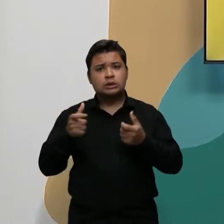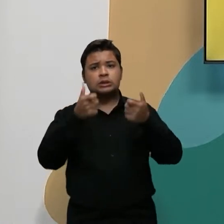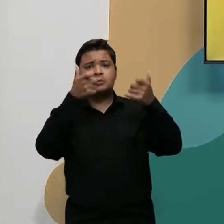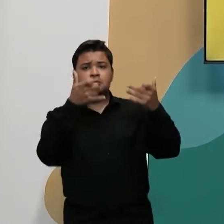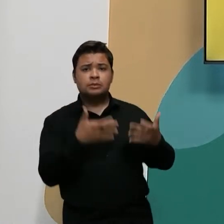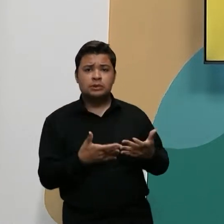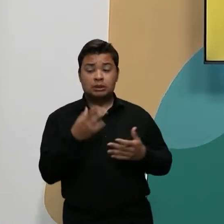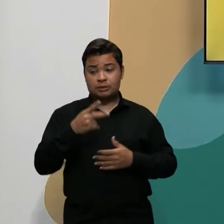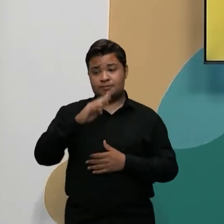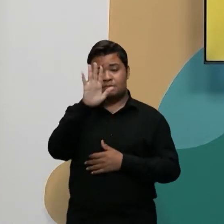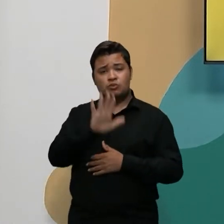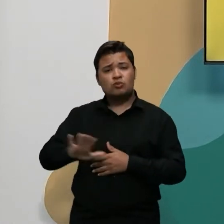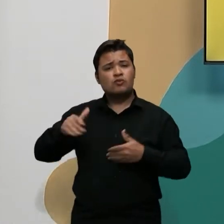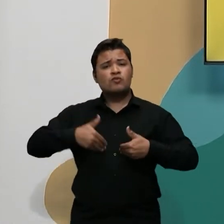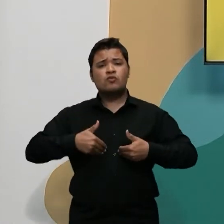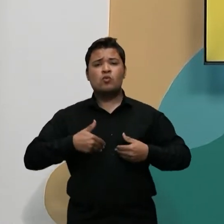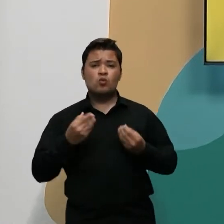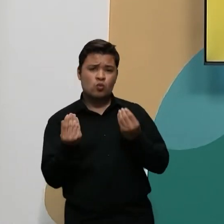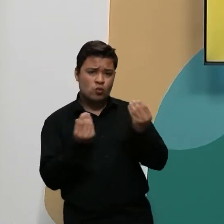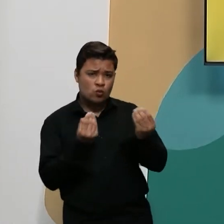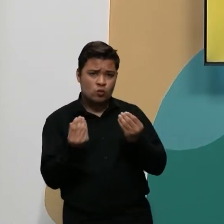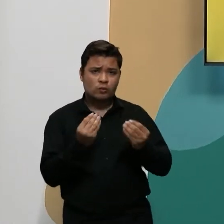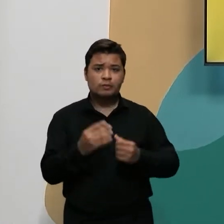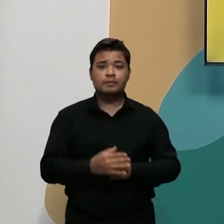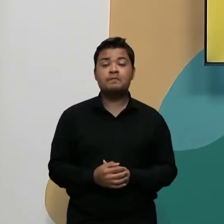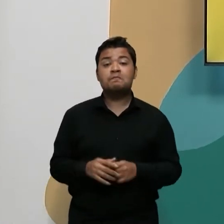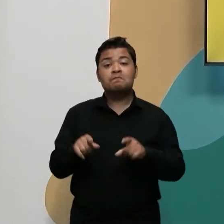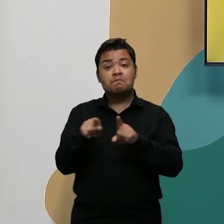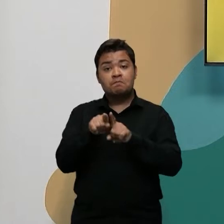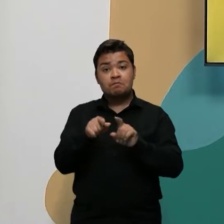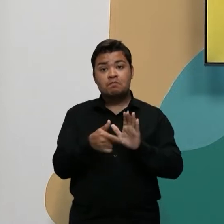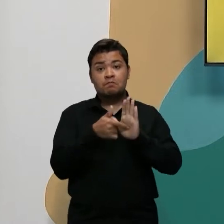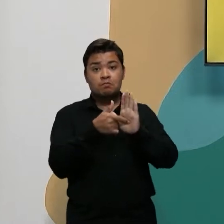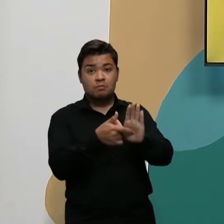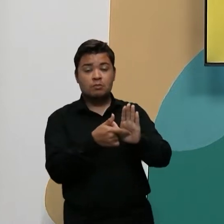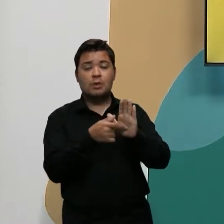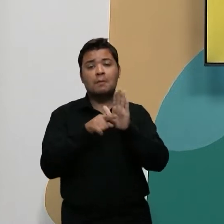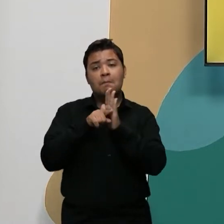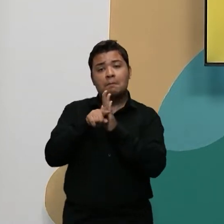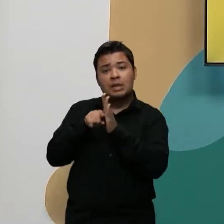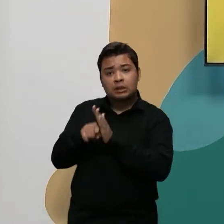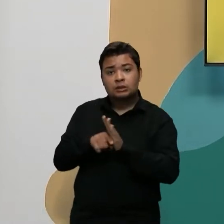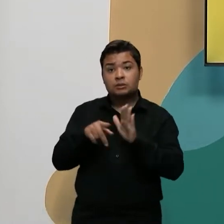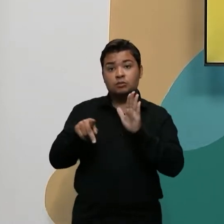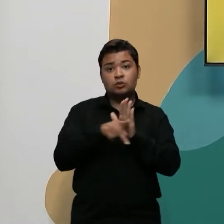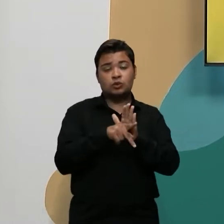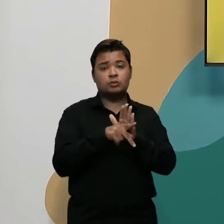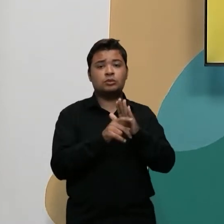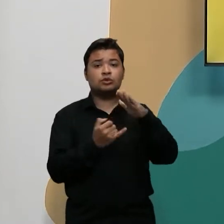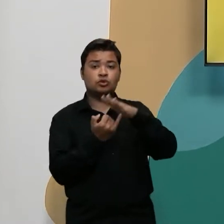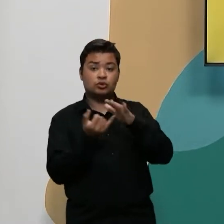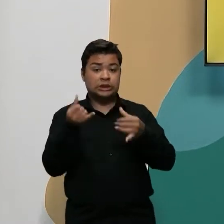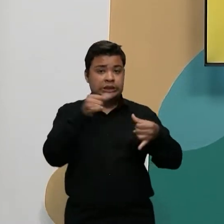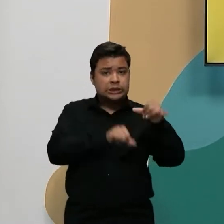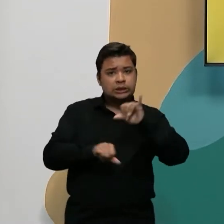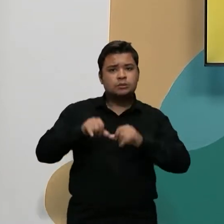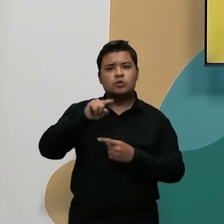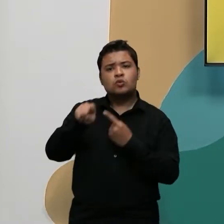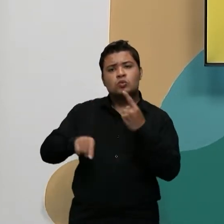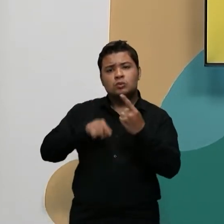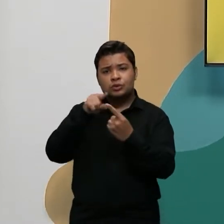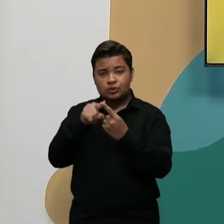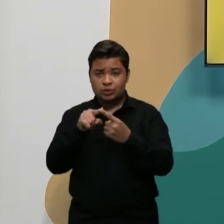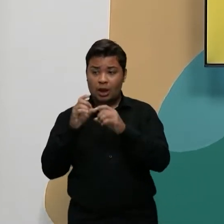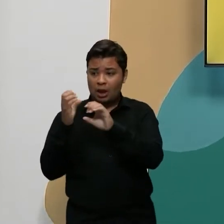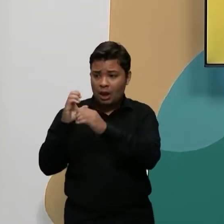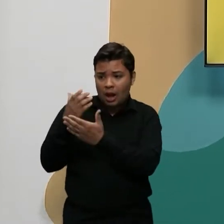da fome no país. E você ainda conhece uma pesquisa do Instituto de Química que pretende diminuir os